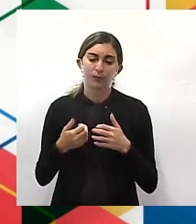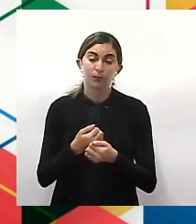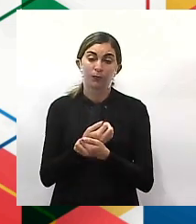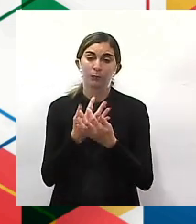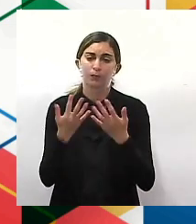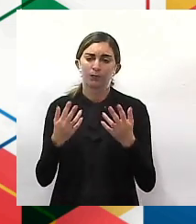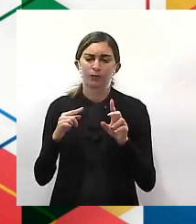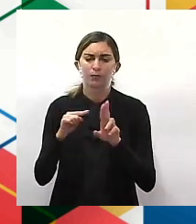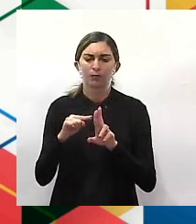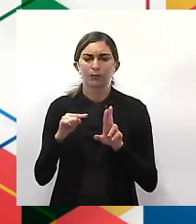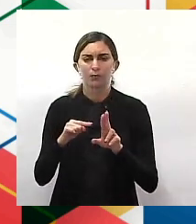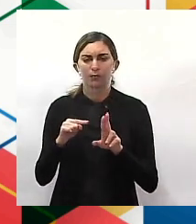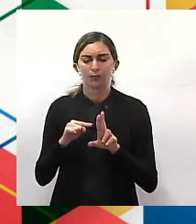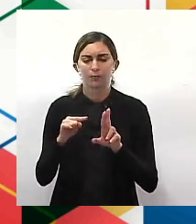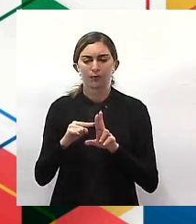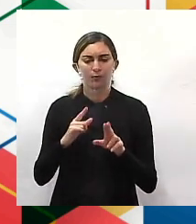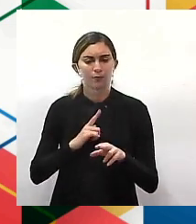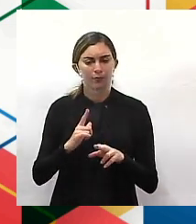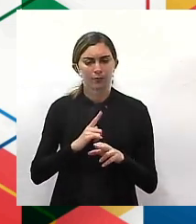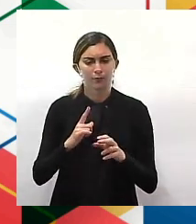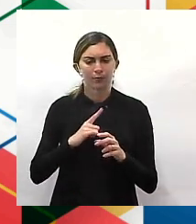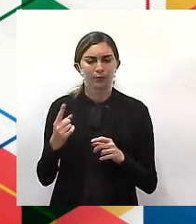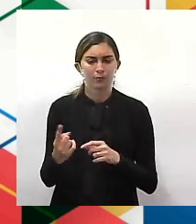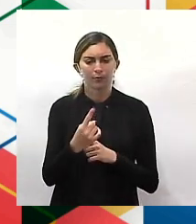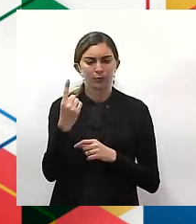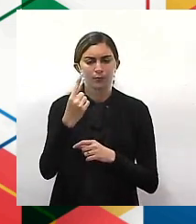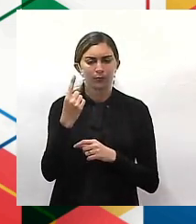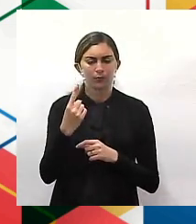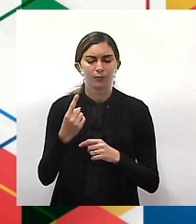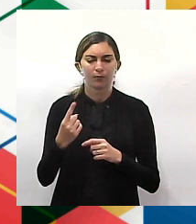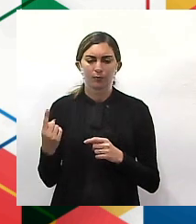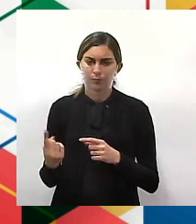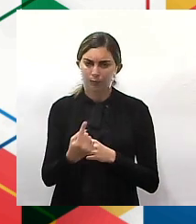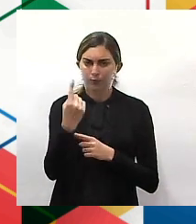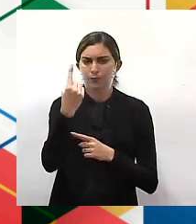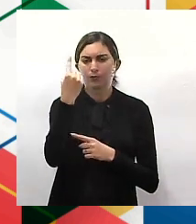quantas unidades tem na altura? Olha, a altura, ó,